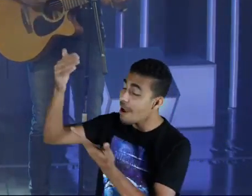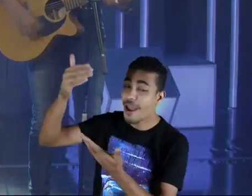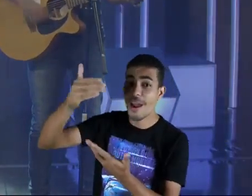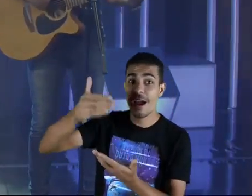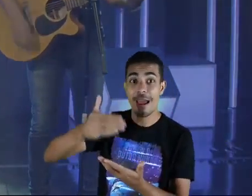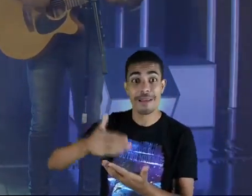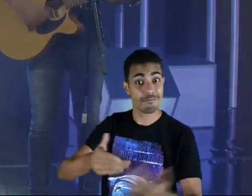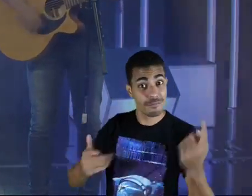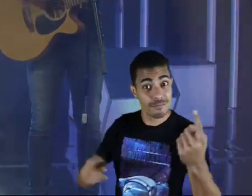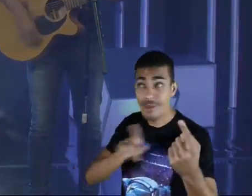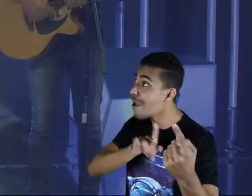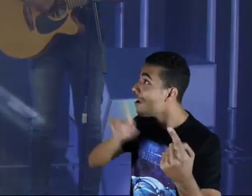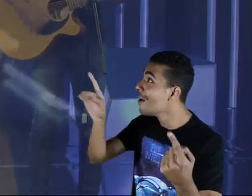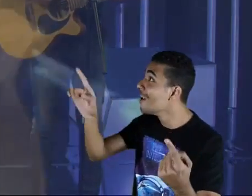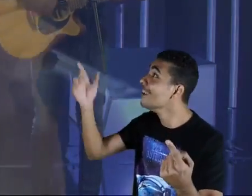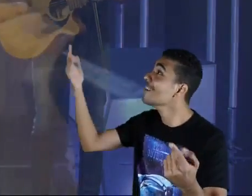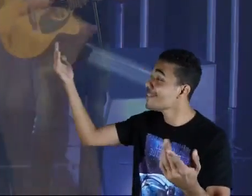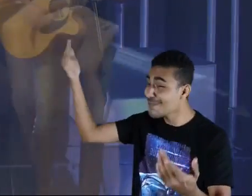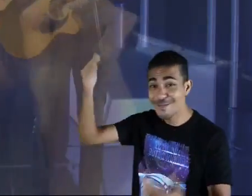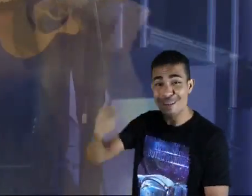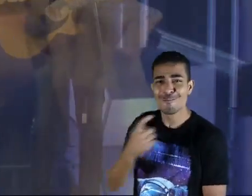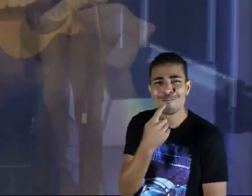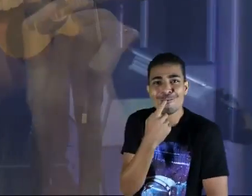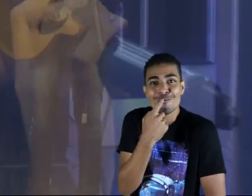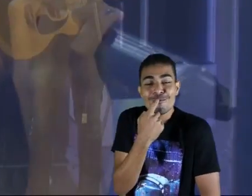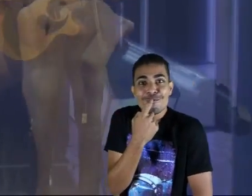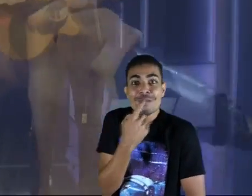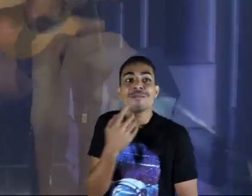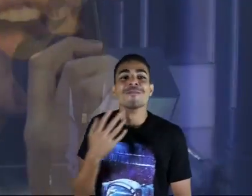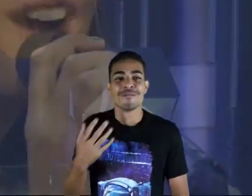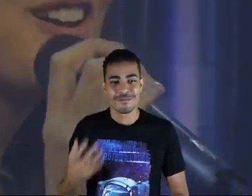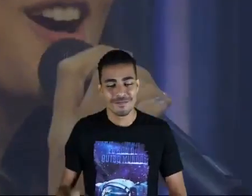virá. Ele em breve virá.